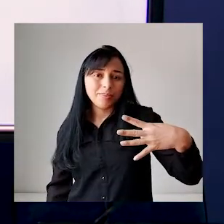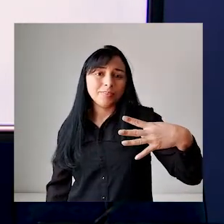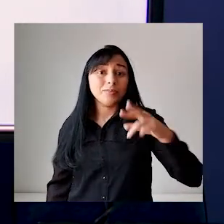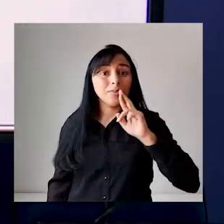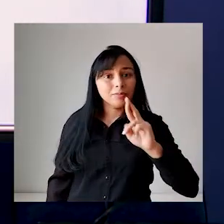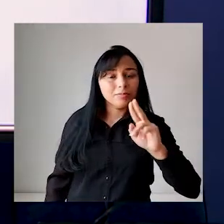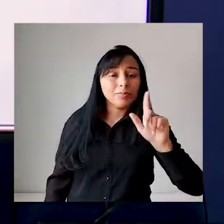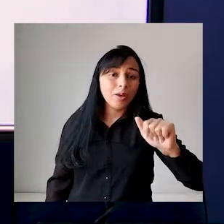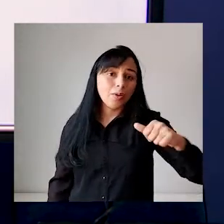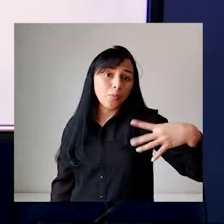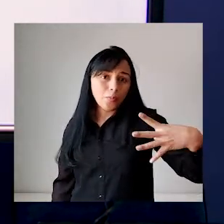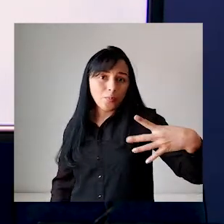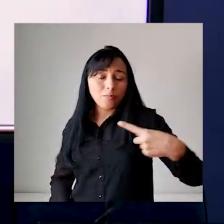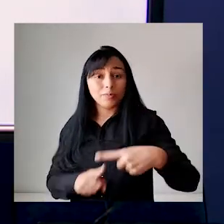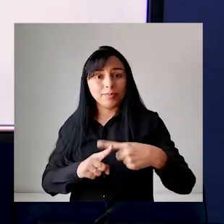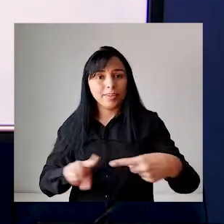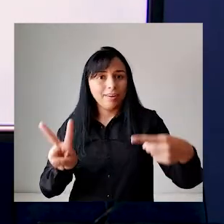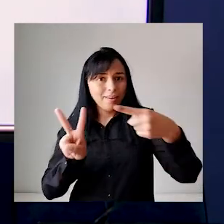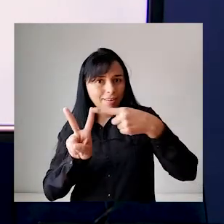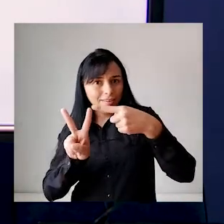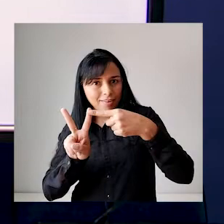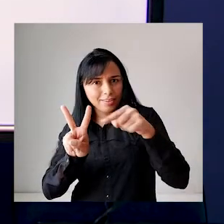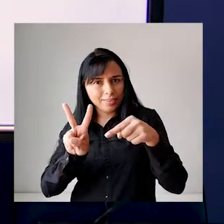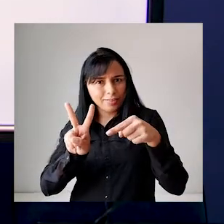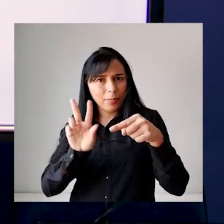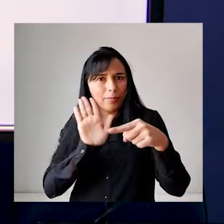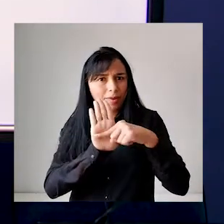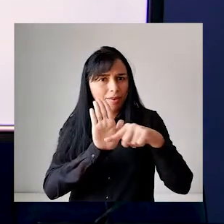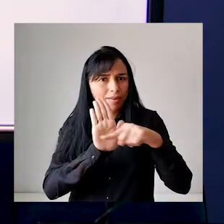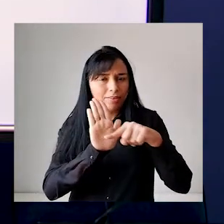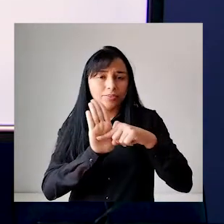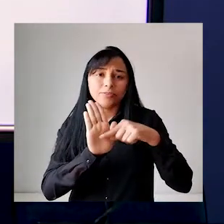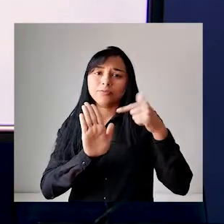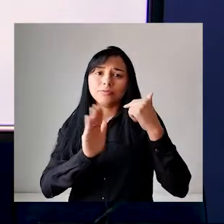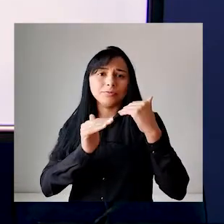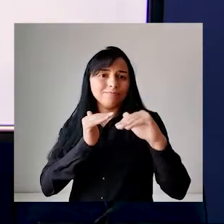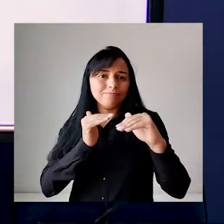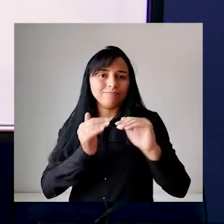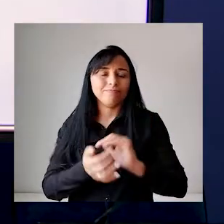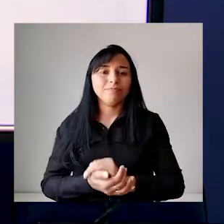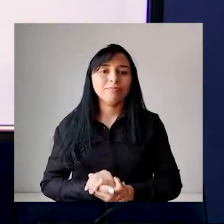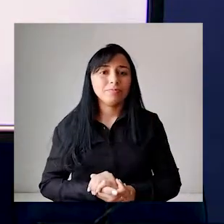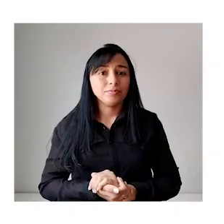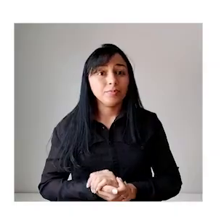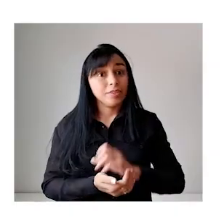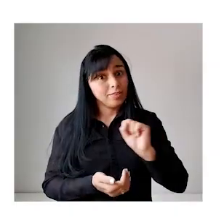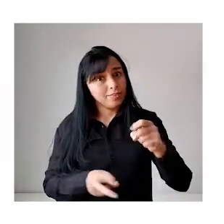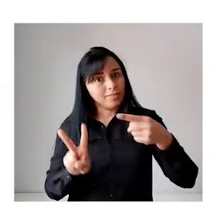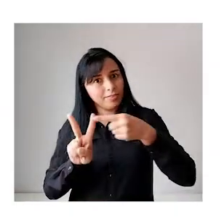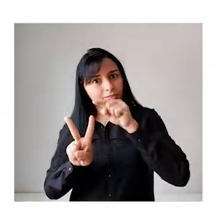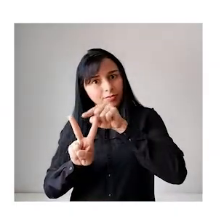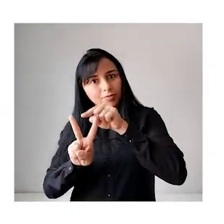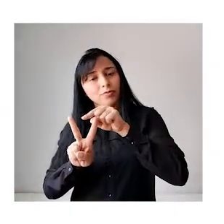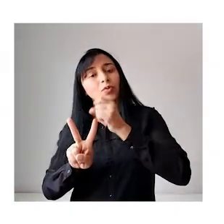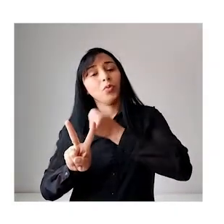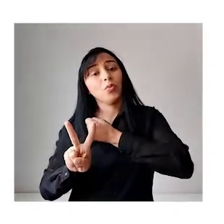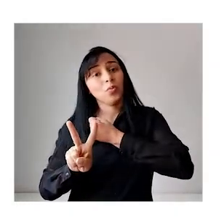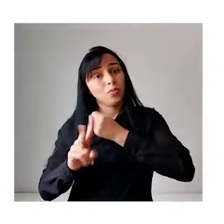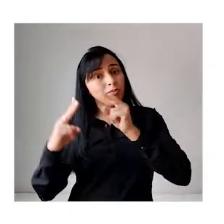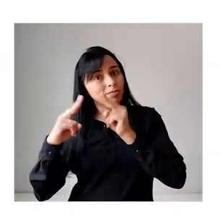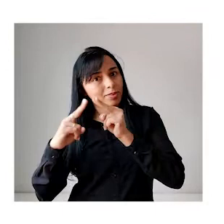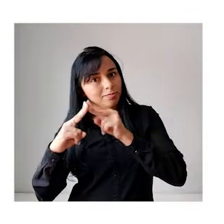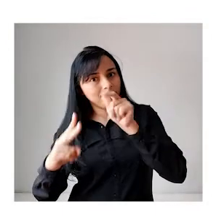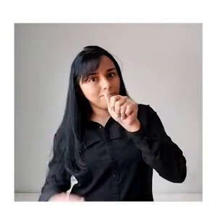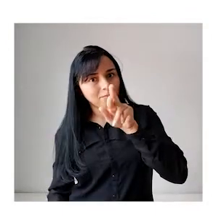vai existir esse valor de raiz quadrada de um número negativo. É claro, né? Se o índice for um número par, assim como a